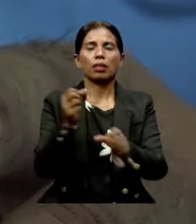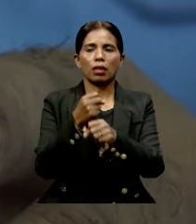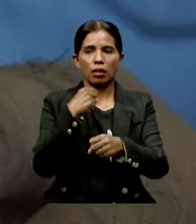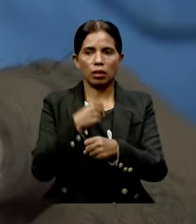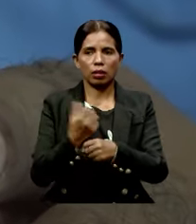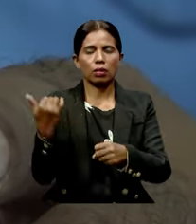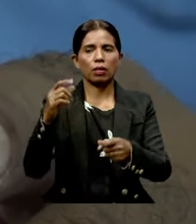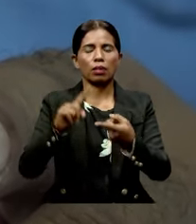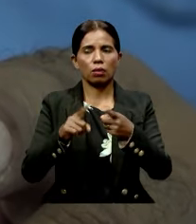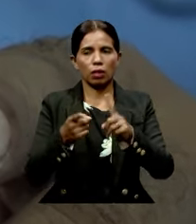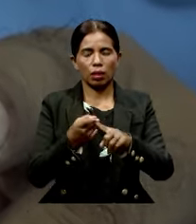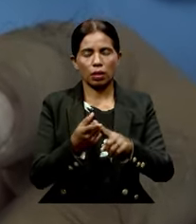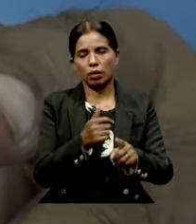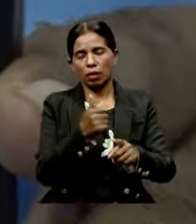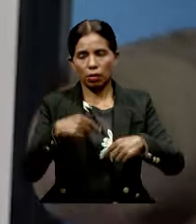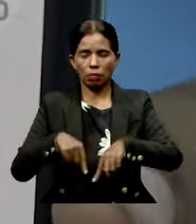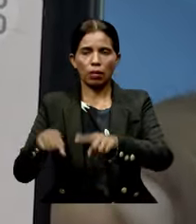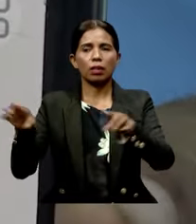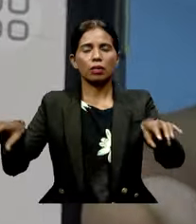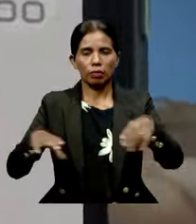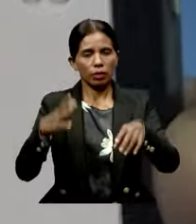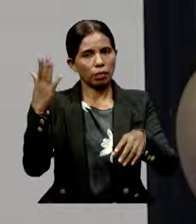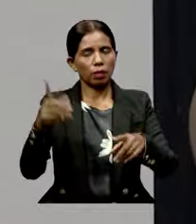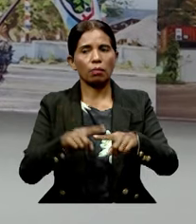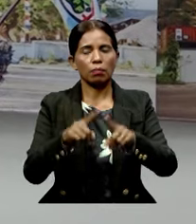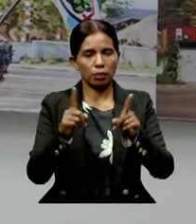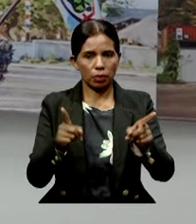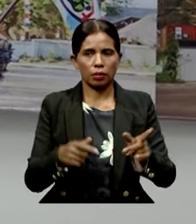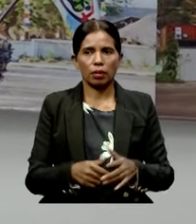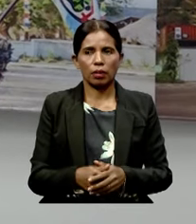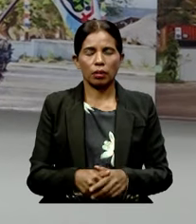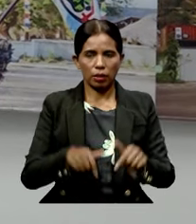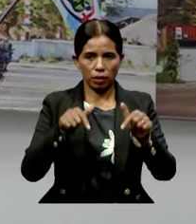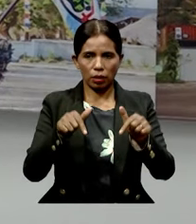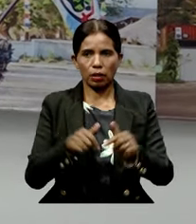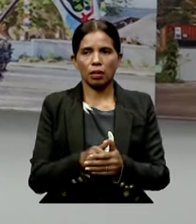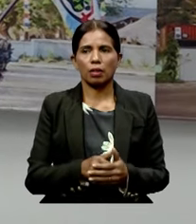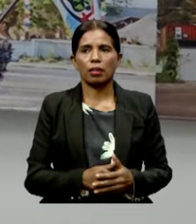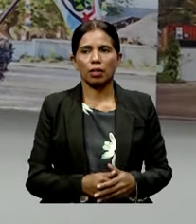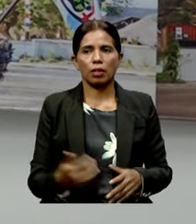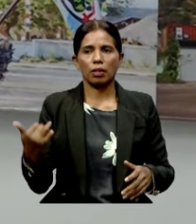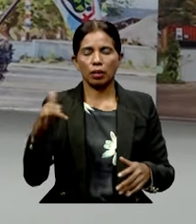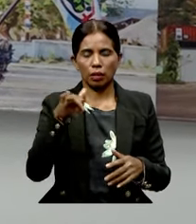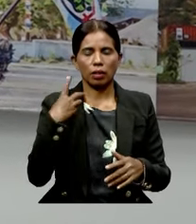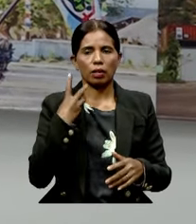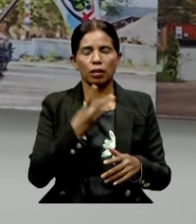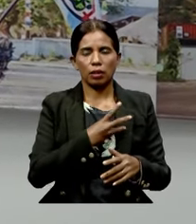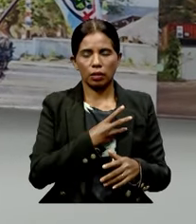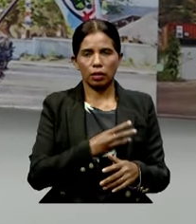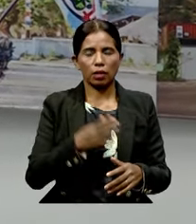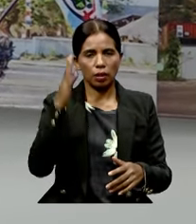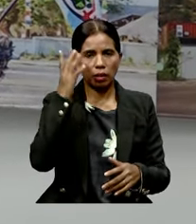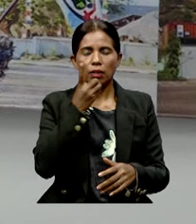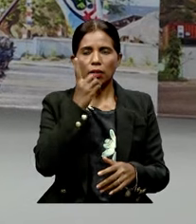xira ne malu kvalu ba na serviço ne ba. Mas be ida ne buat neve makita detecta declaração